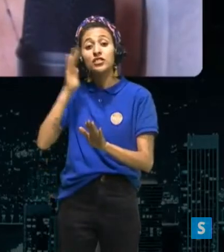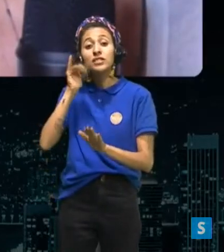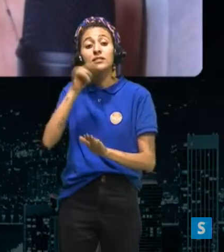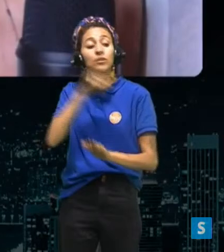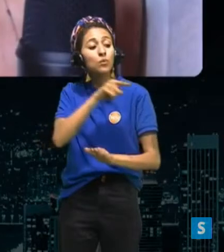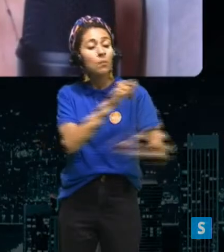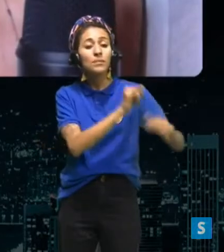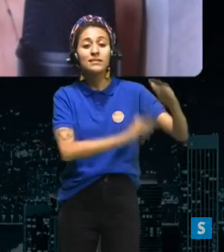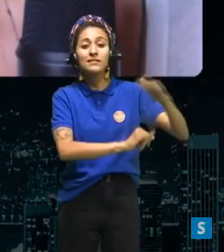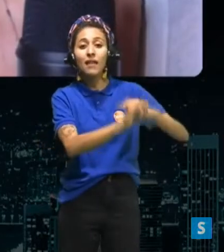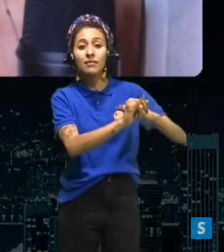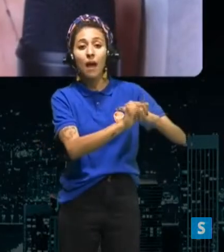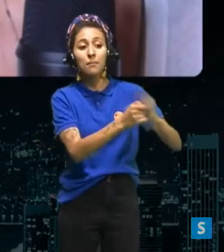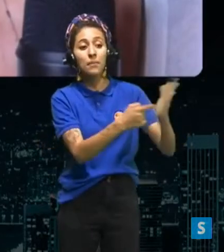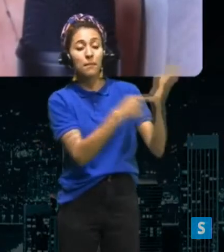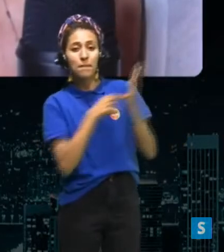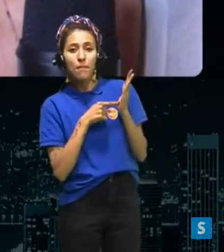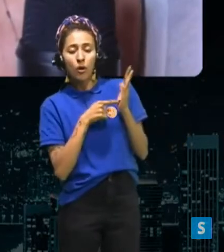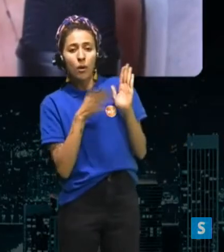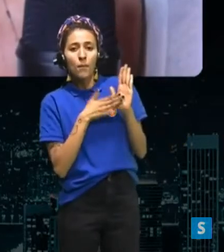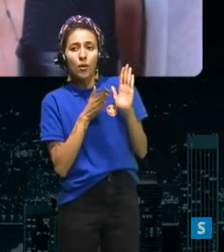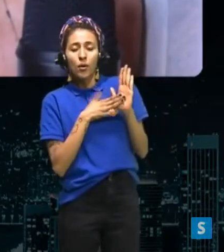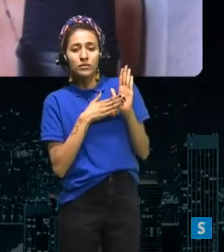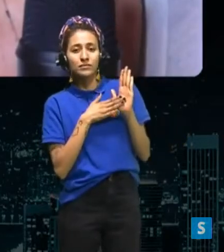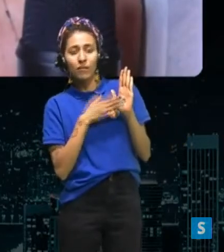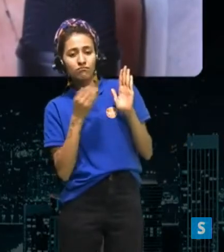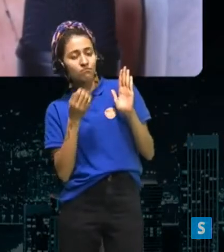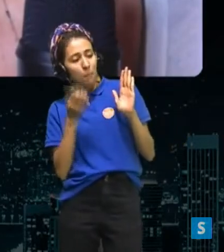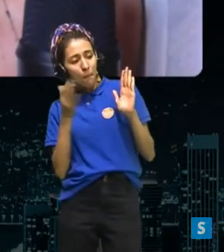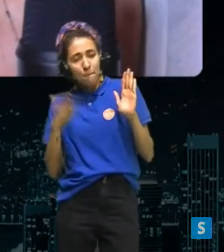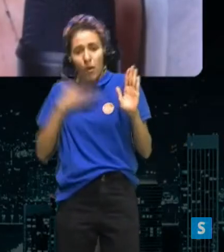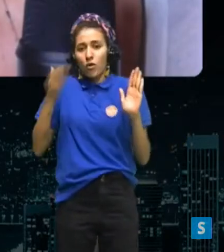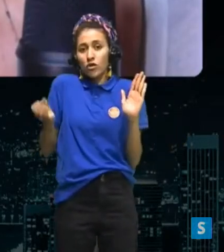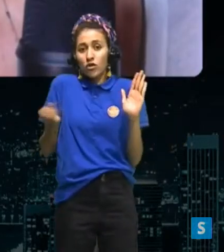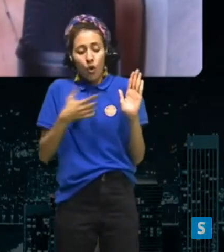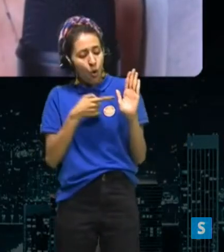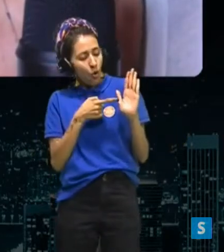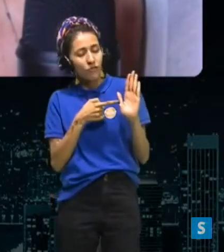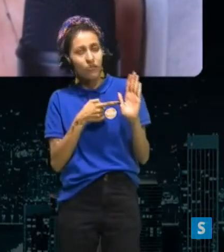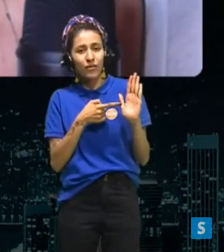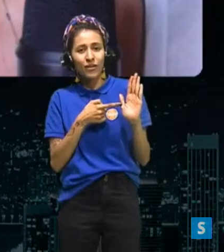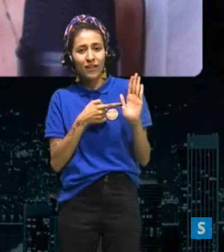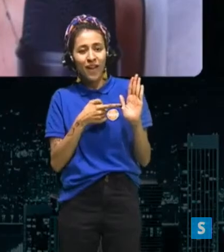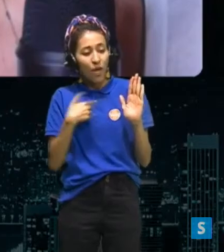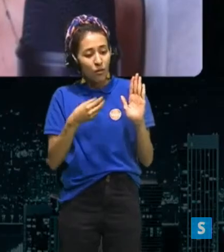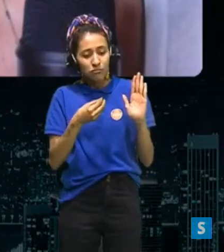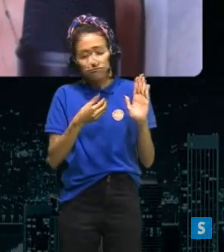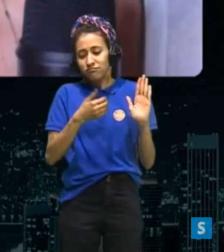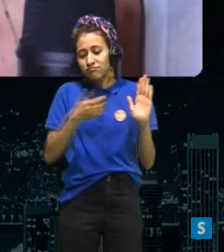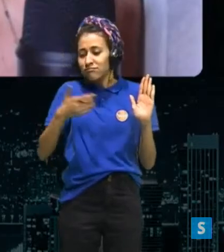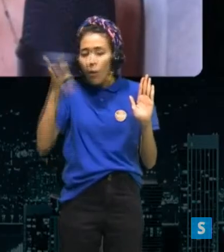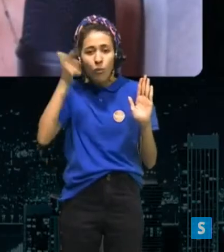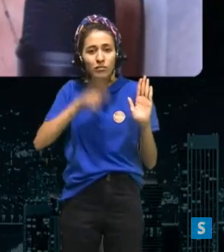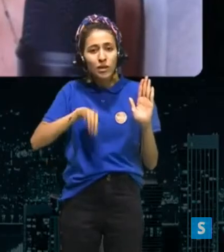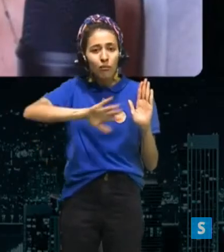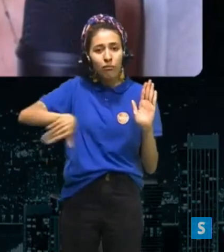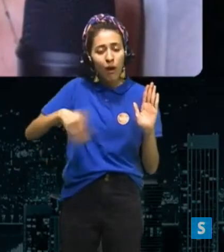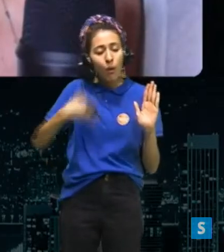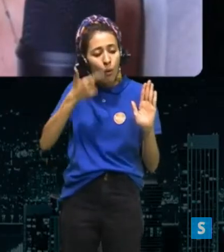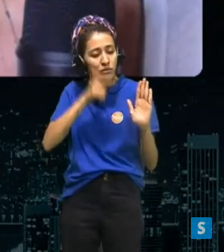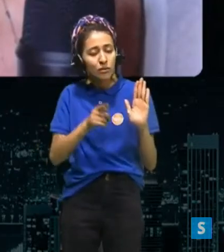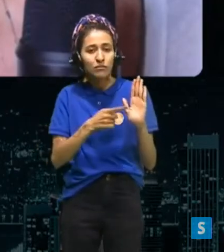coisa que a gente pode fazer com certeza às vezes não vem já do jeito que a gente quer mas é uma equipe fantástica de